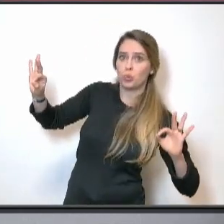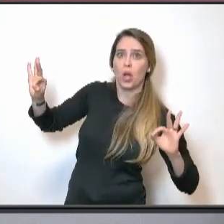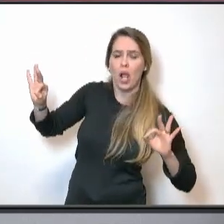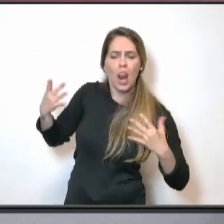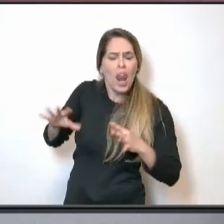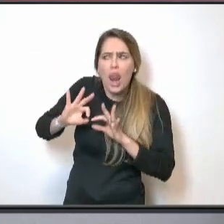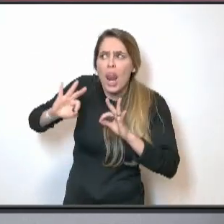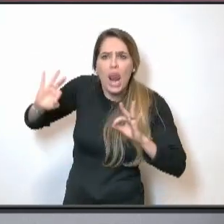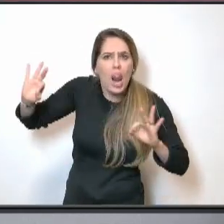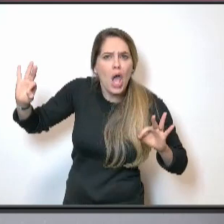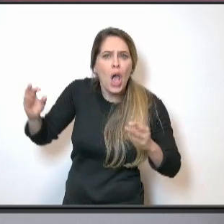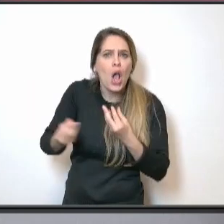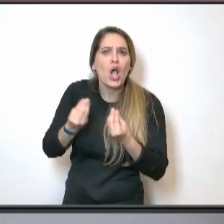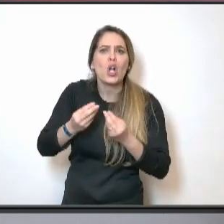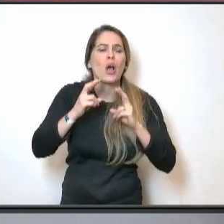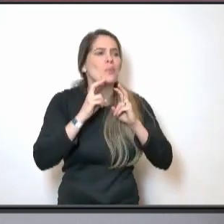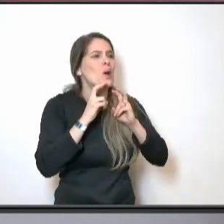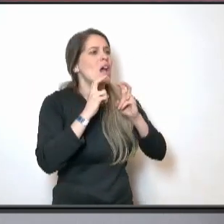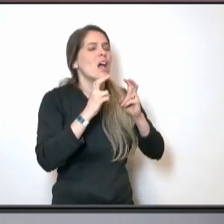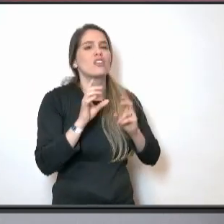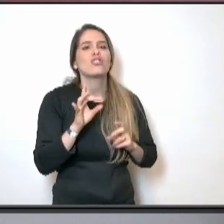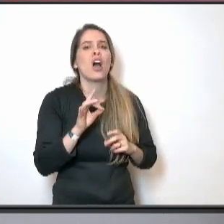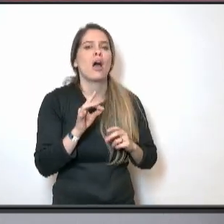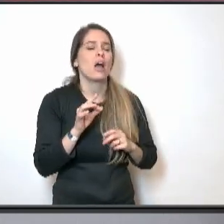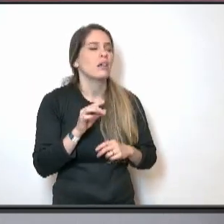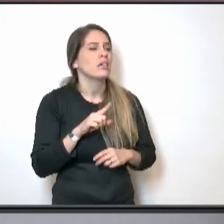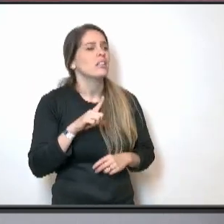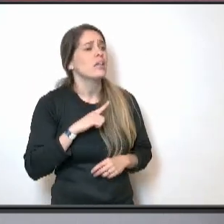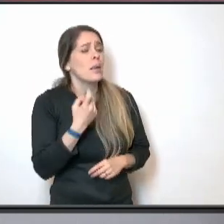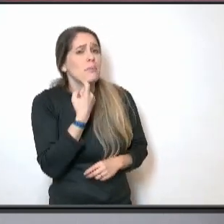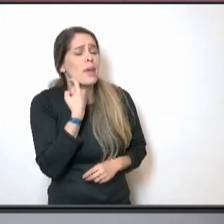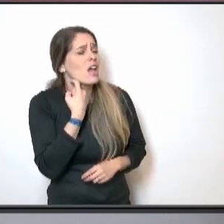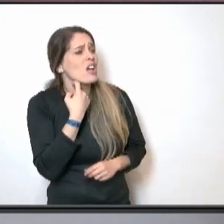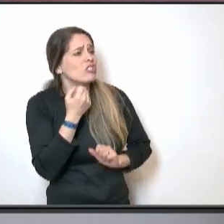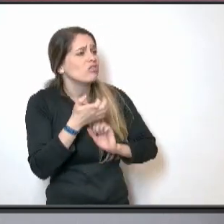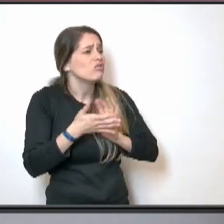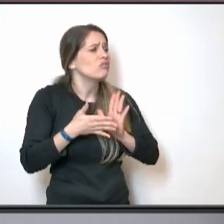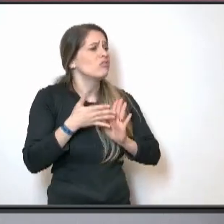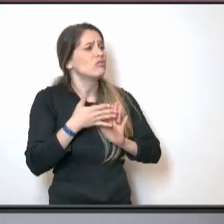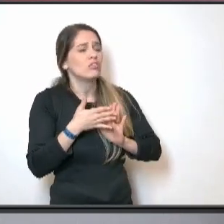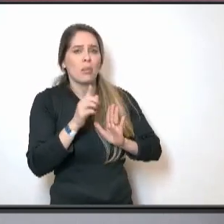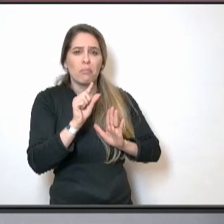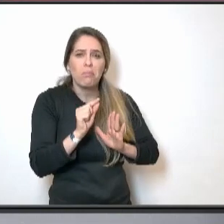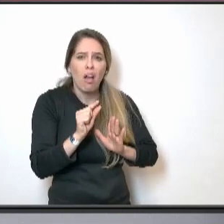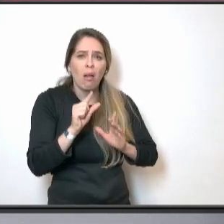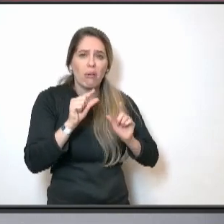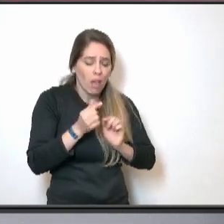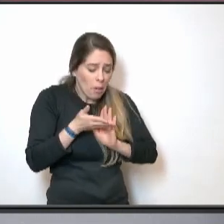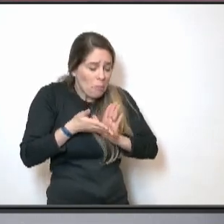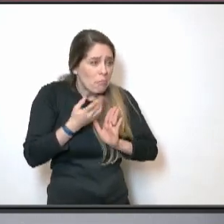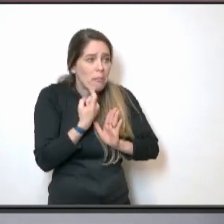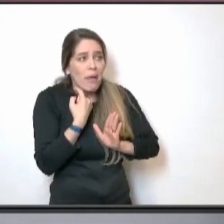dava para falar assim, sussurrando, né? "Tem peixe. Ah, pessoal." Não, era uma conversa meio